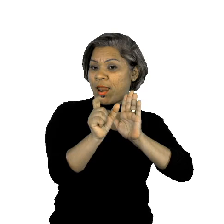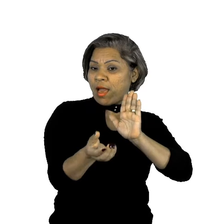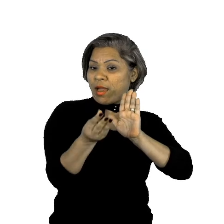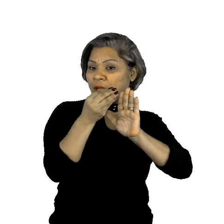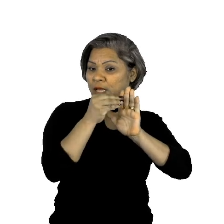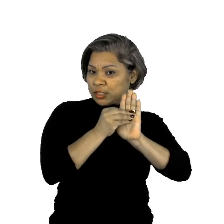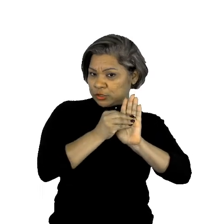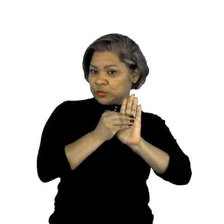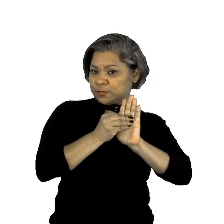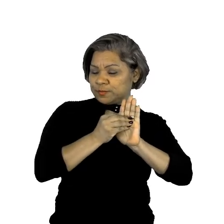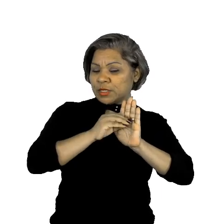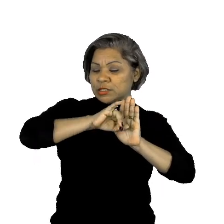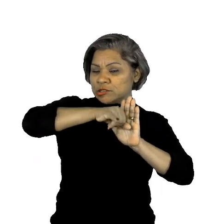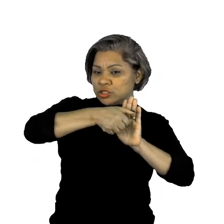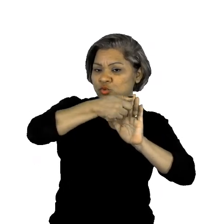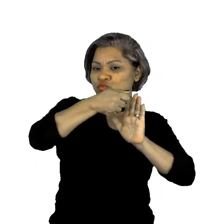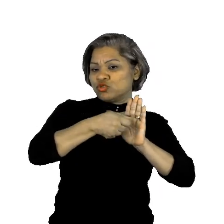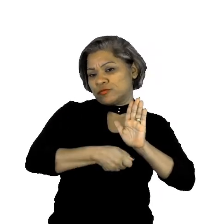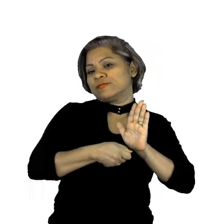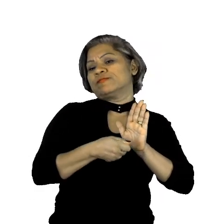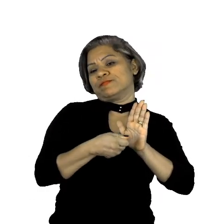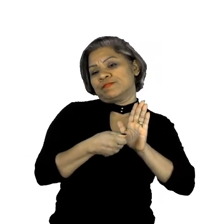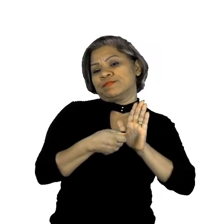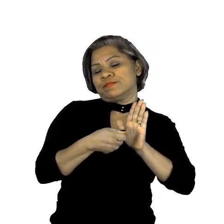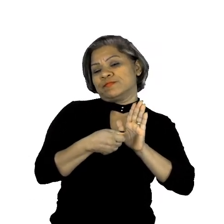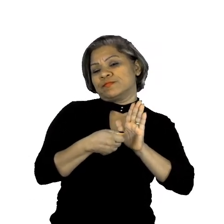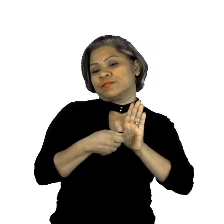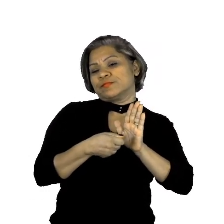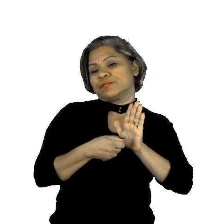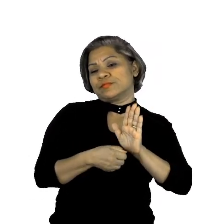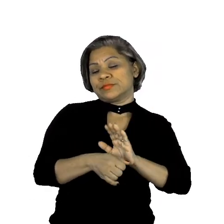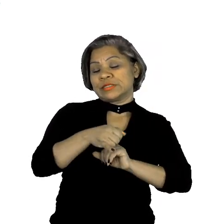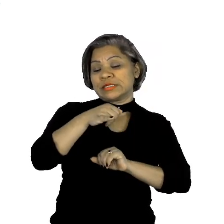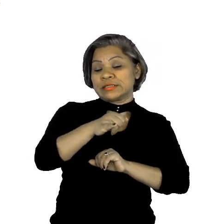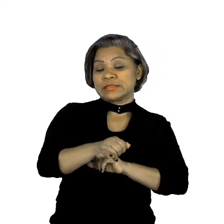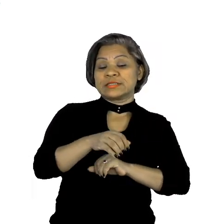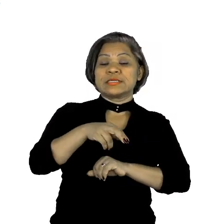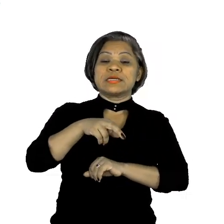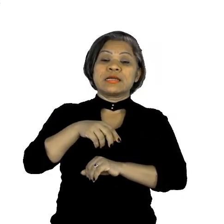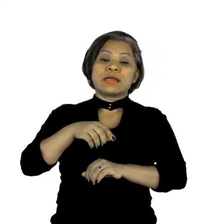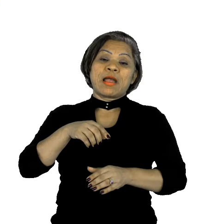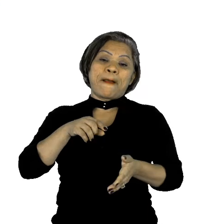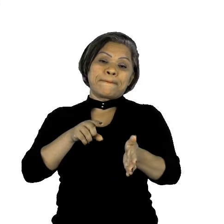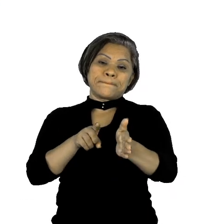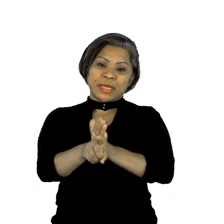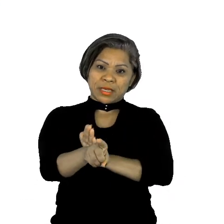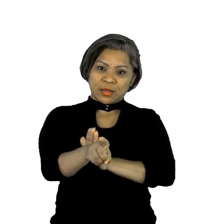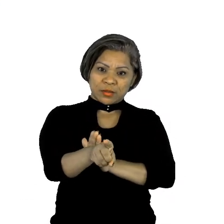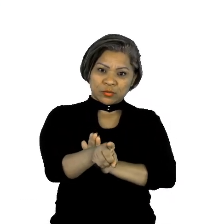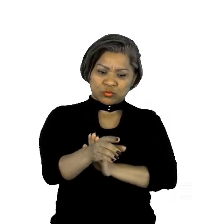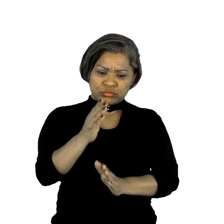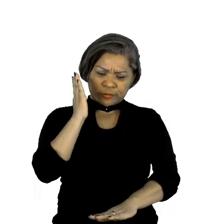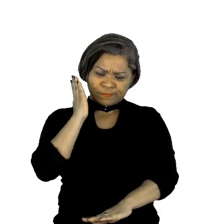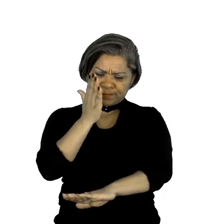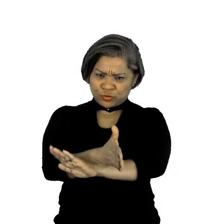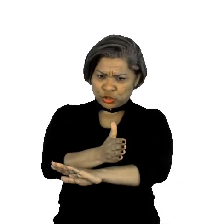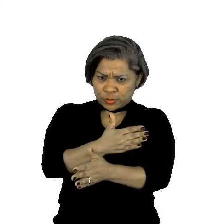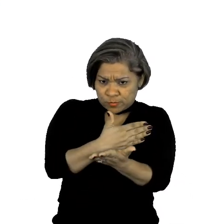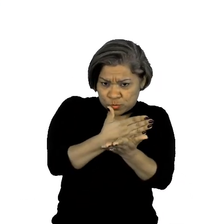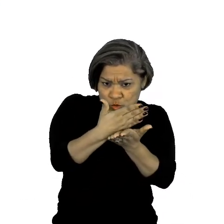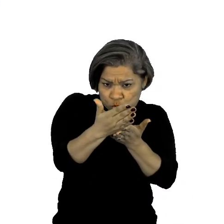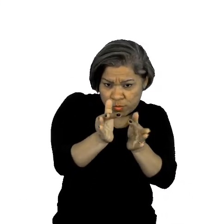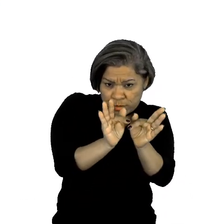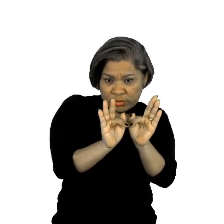se justifica quanto à pergunta direta em início da frase. Então vamos lá.